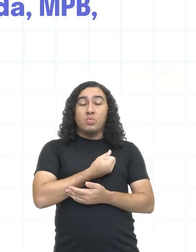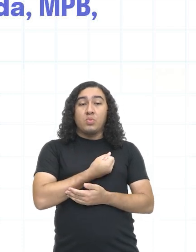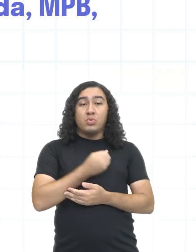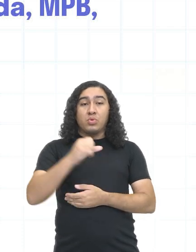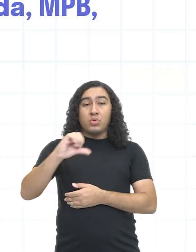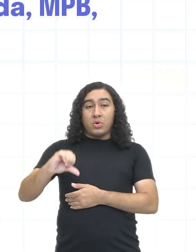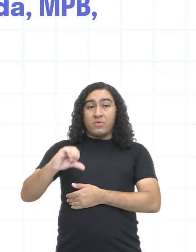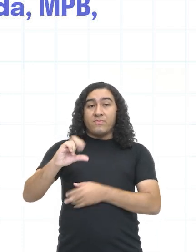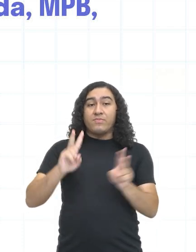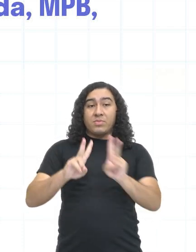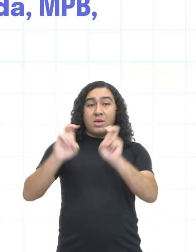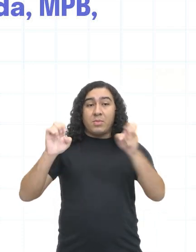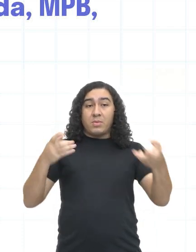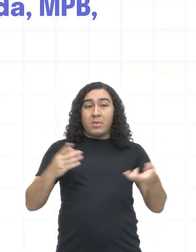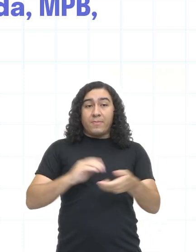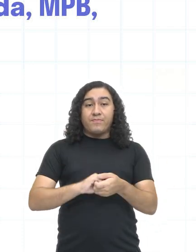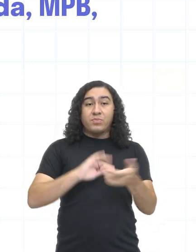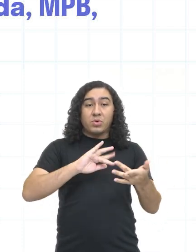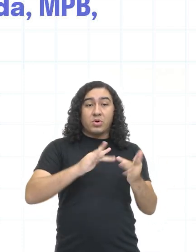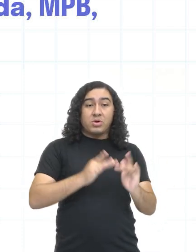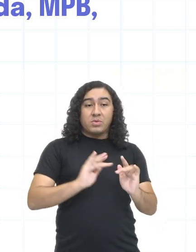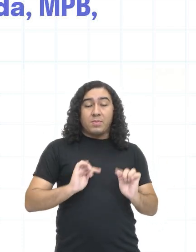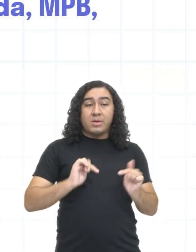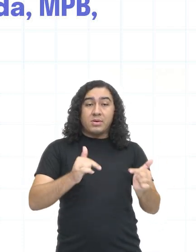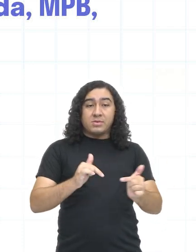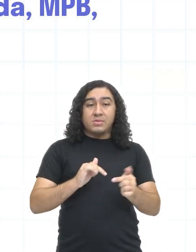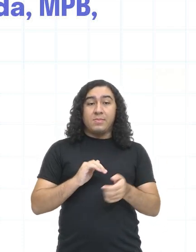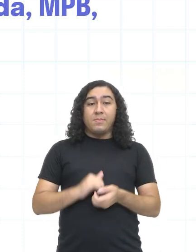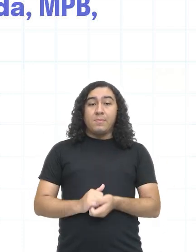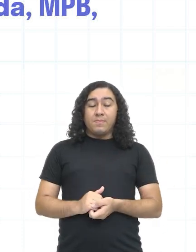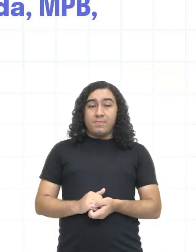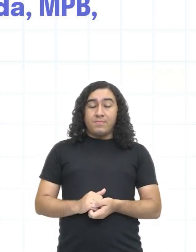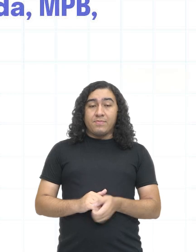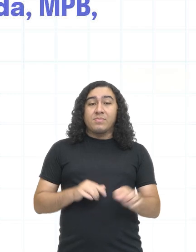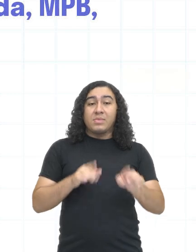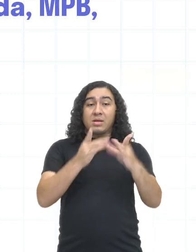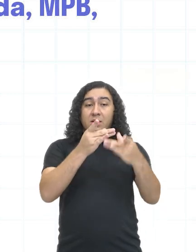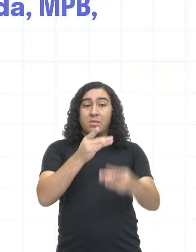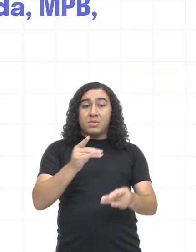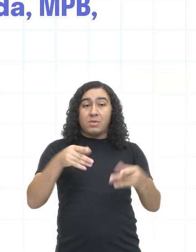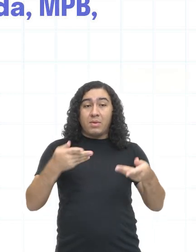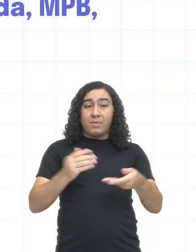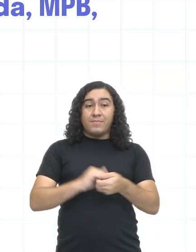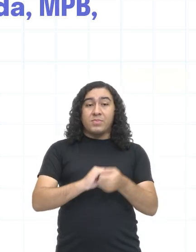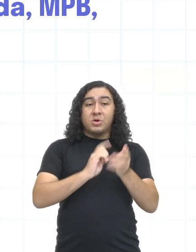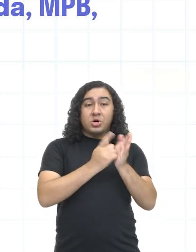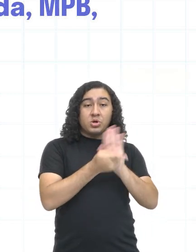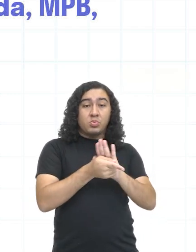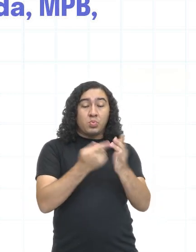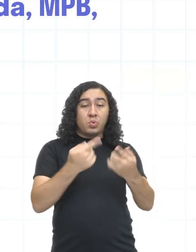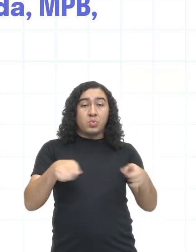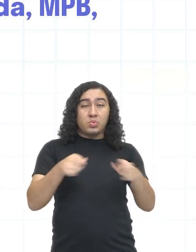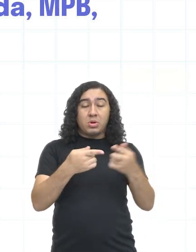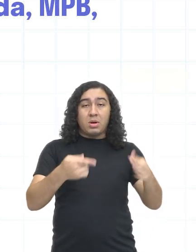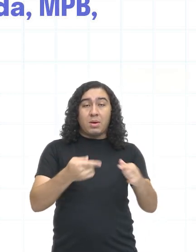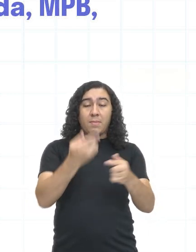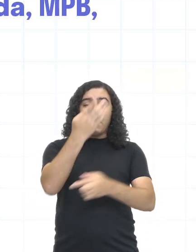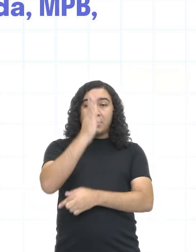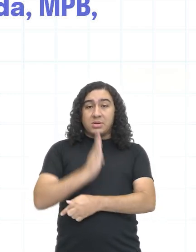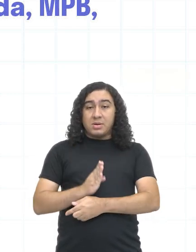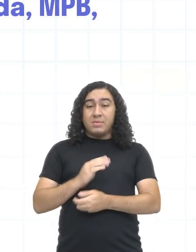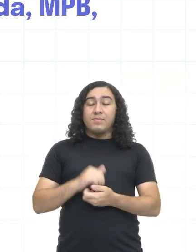9, objetos de conhecimento, contextos e práticas, detalhamento, gêneros musicais